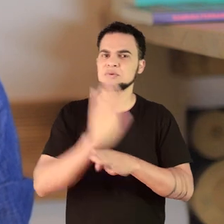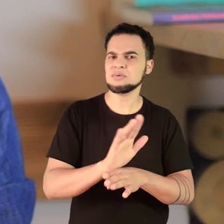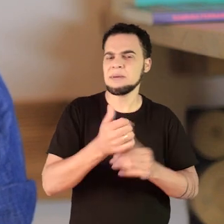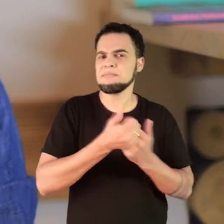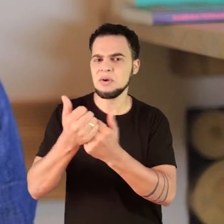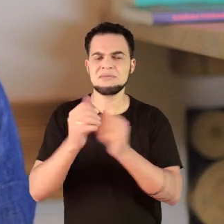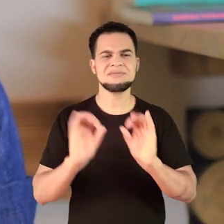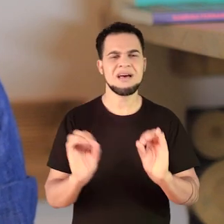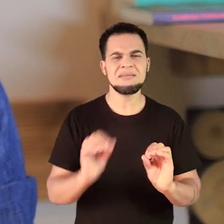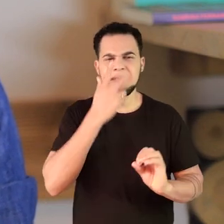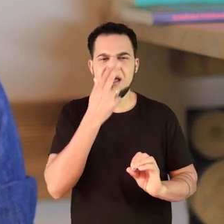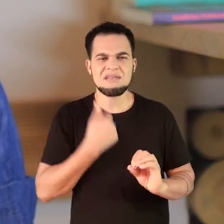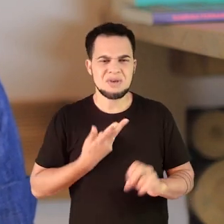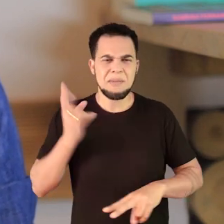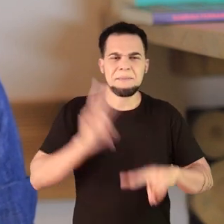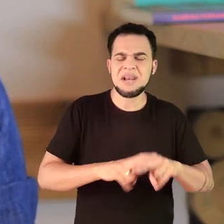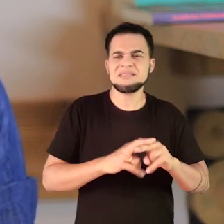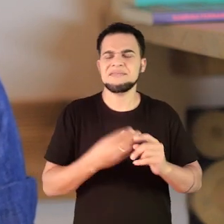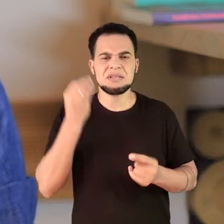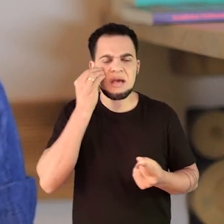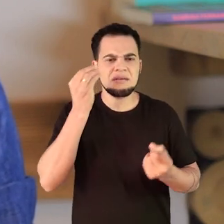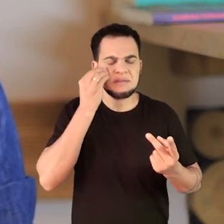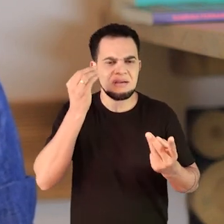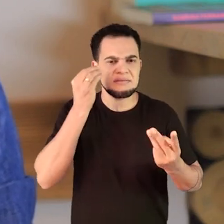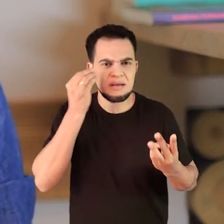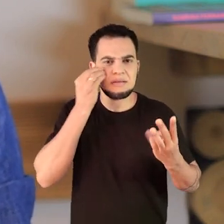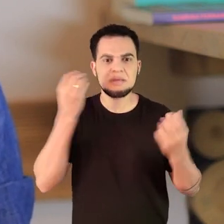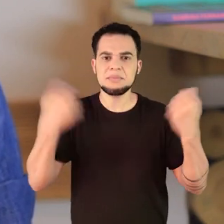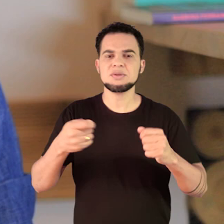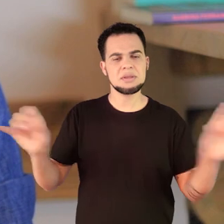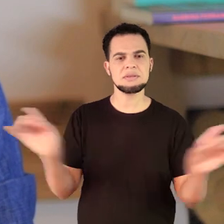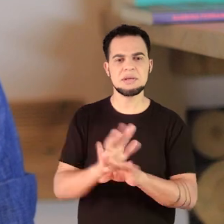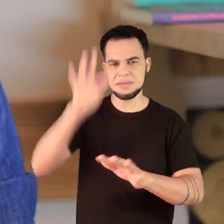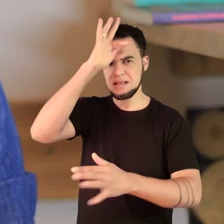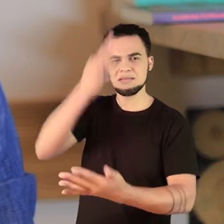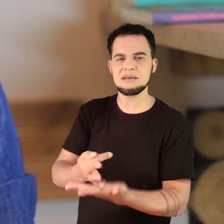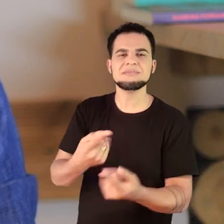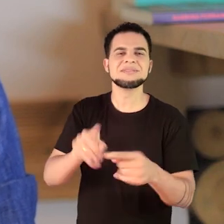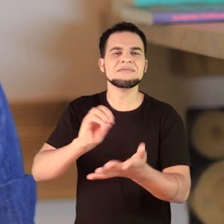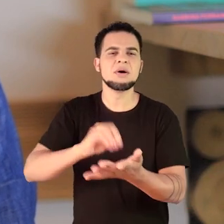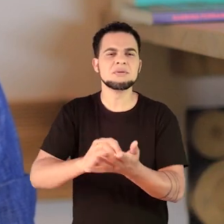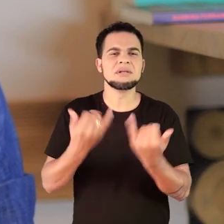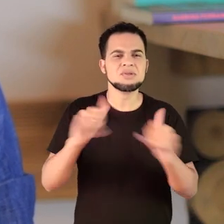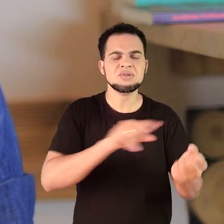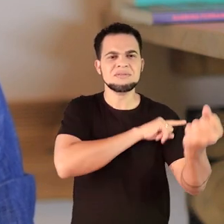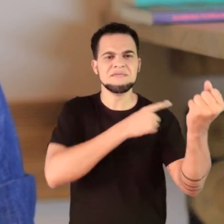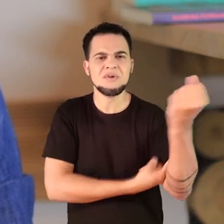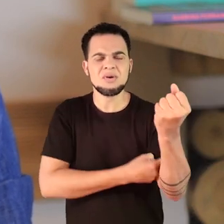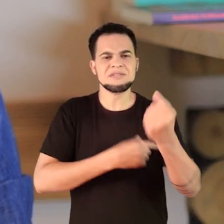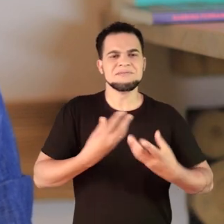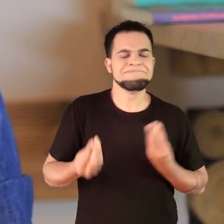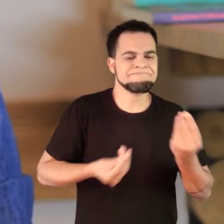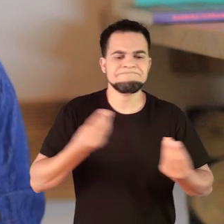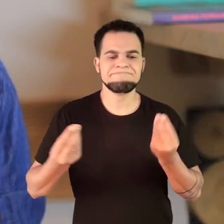não se tem apoio. Me sinto presa numa espiral de alternativas infernais em que preciso terminar a tese, mas não tenho energia, recursos